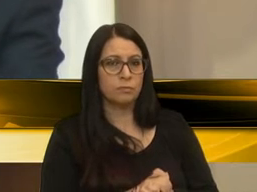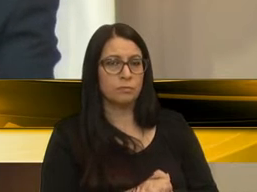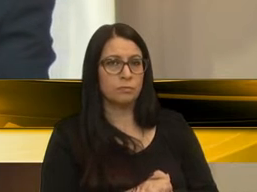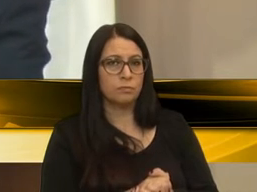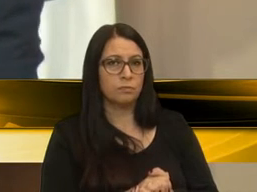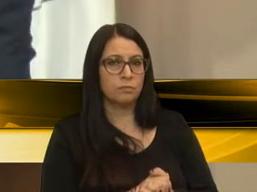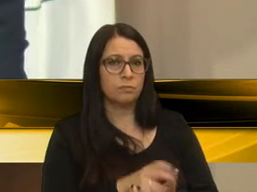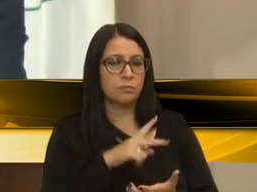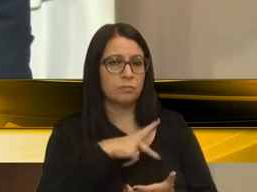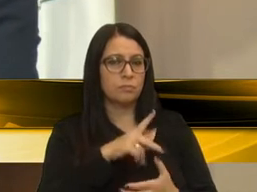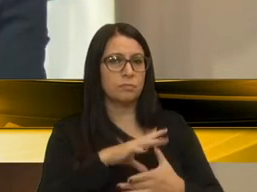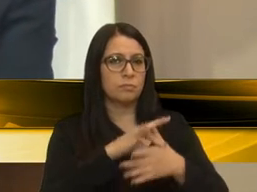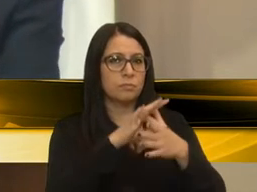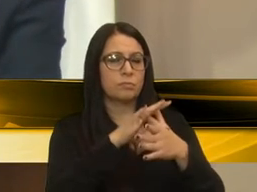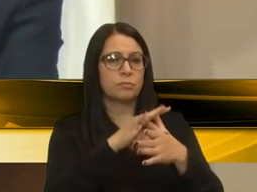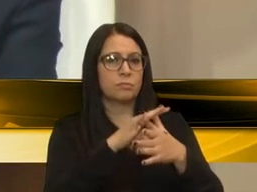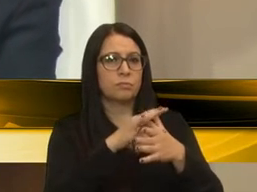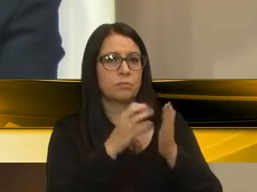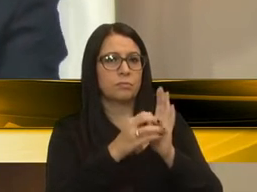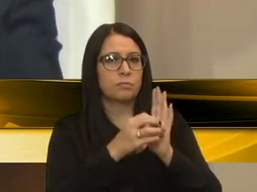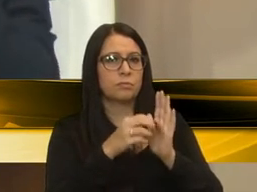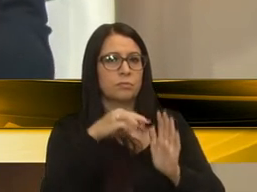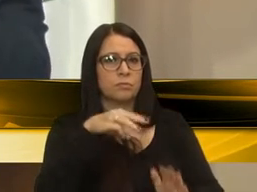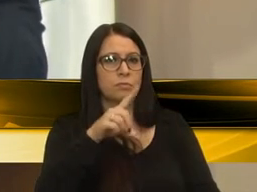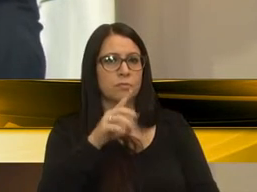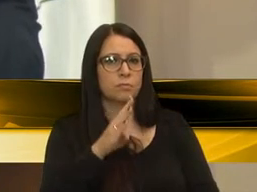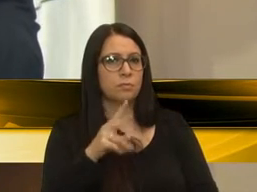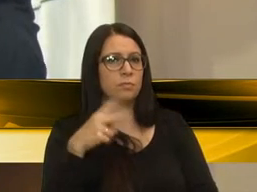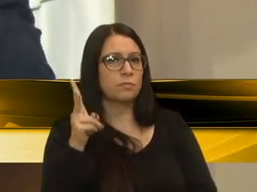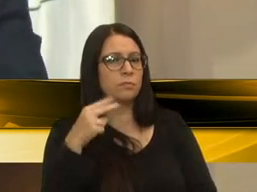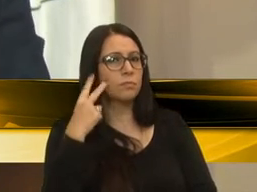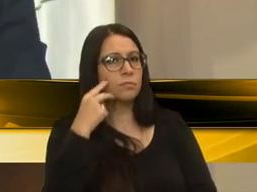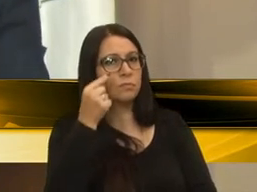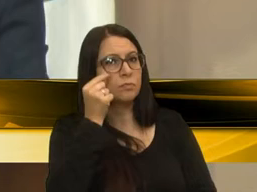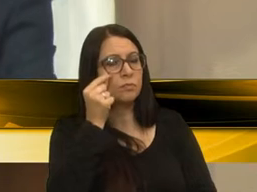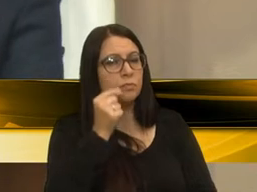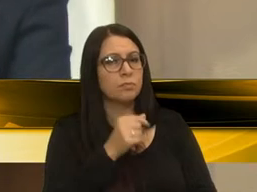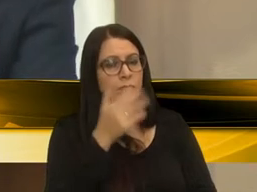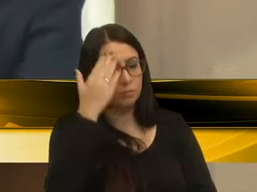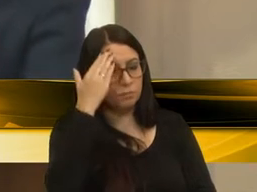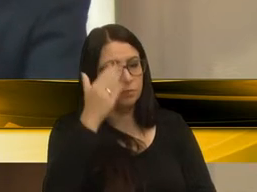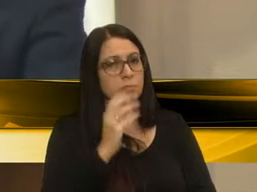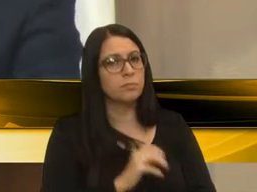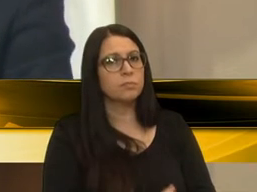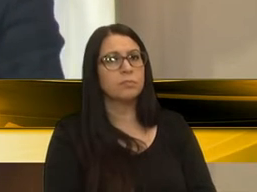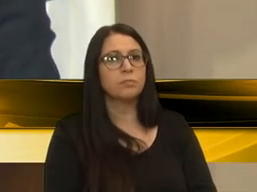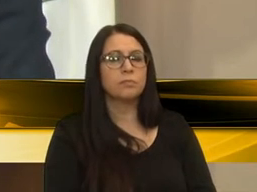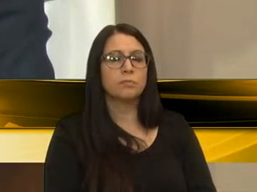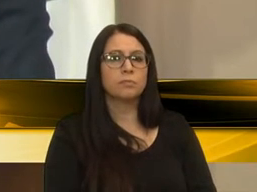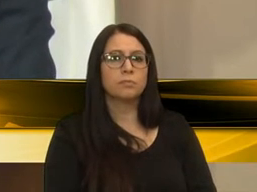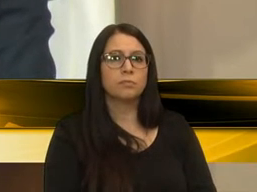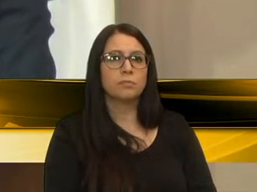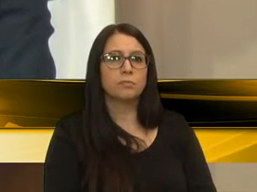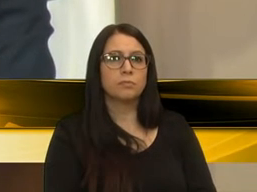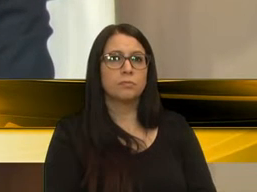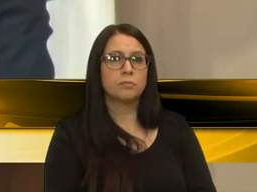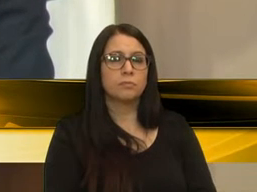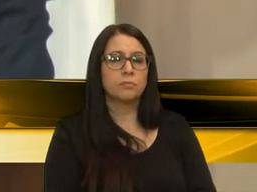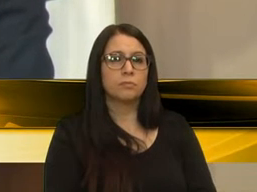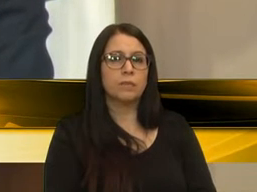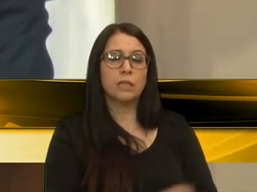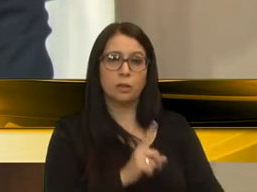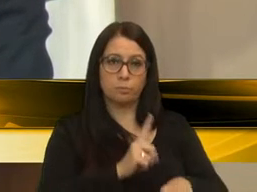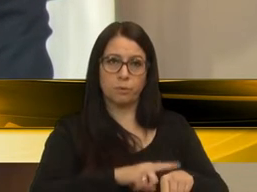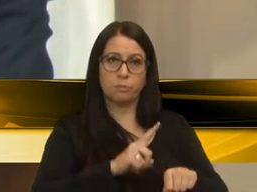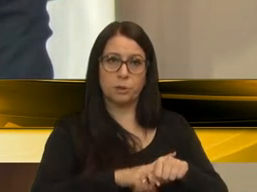Senhor presidente, uma declaração de líder ao MDB, com a palavra o vereador. Obrigado, minha líder. Então, é um momento